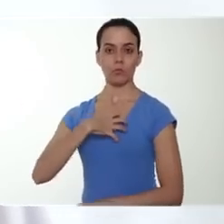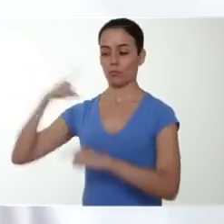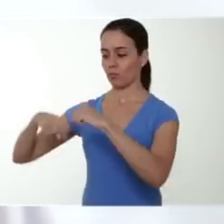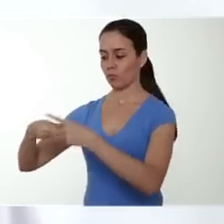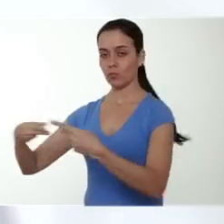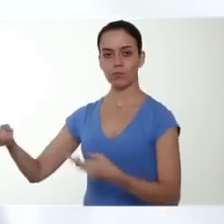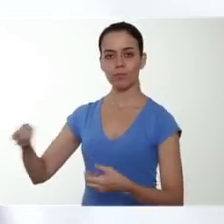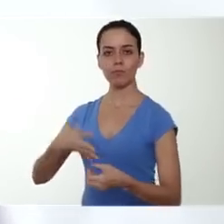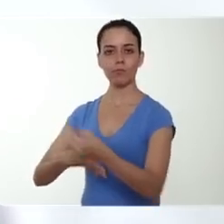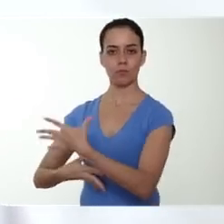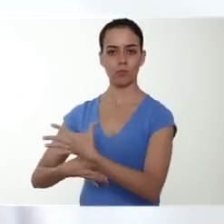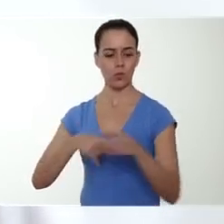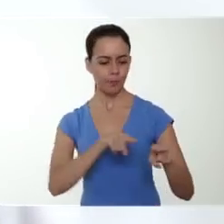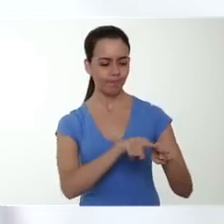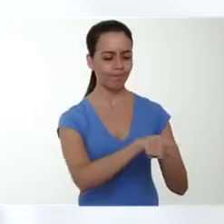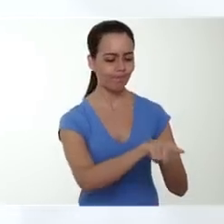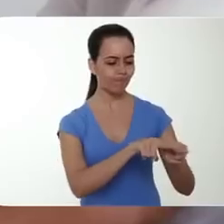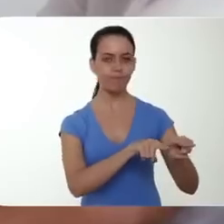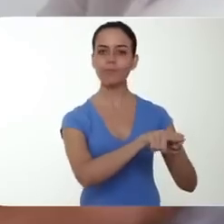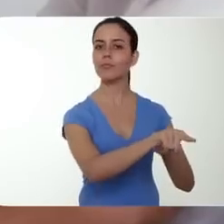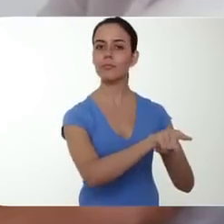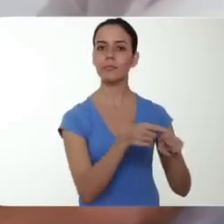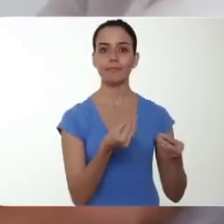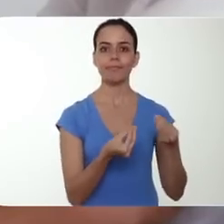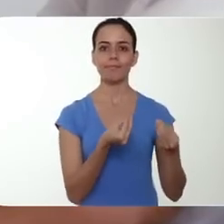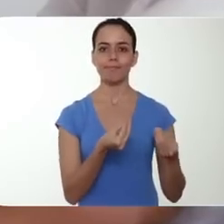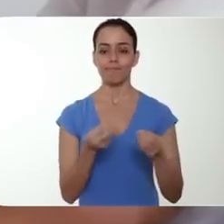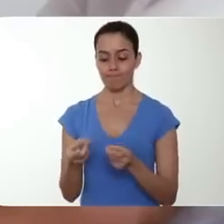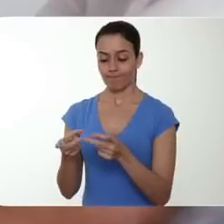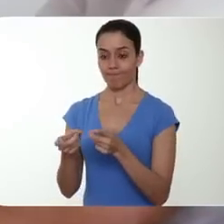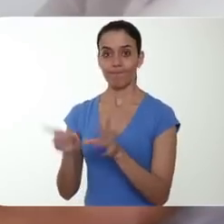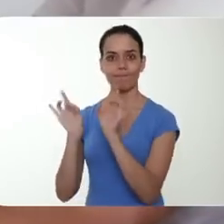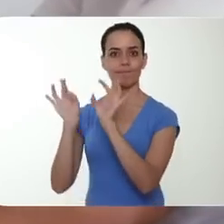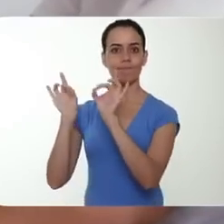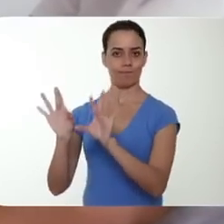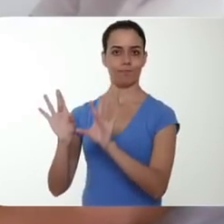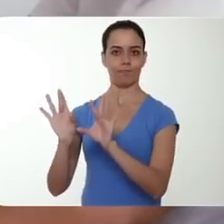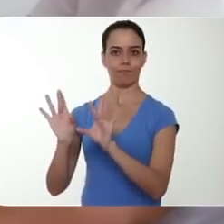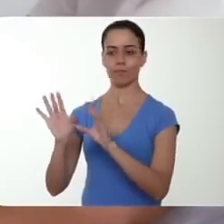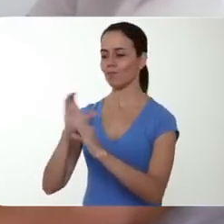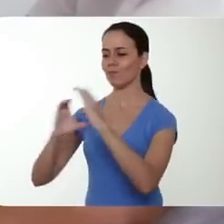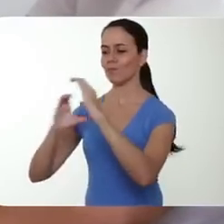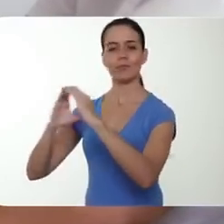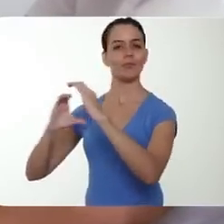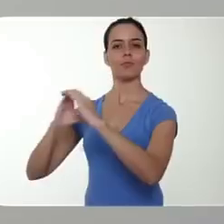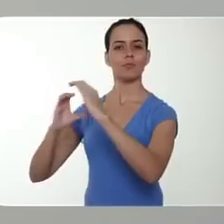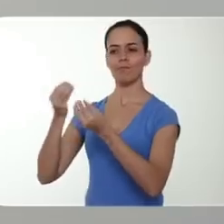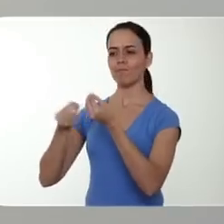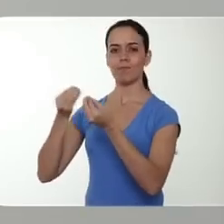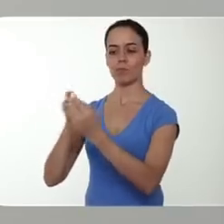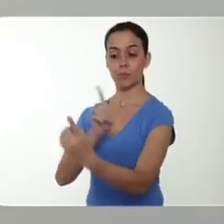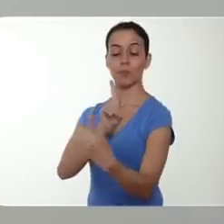tanto de produto, concorrente, diferenciais competitivos, técnicas de venda, de habilidades mesmo, né, de comunicação